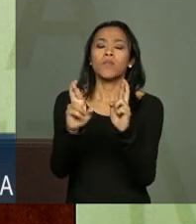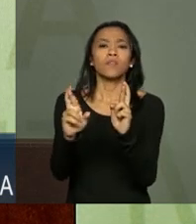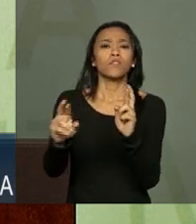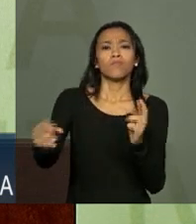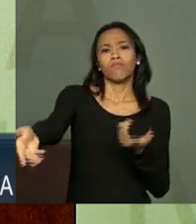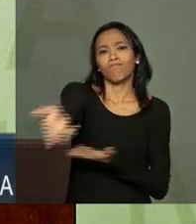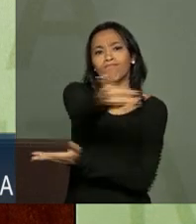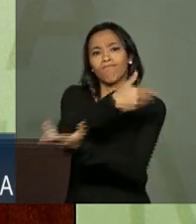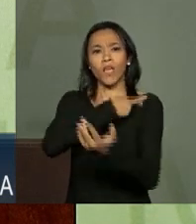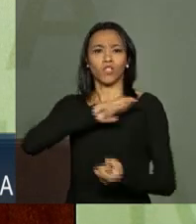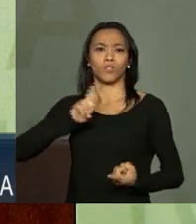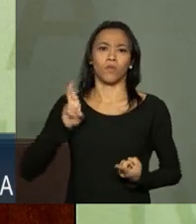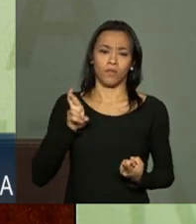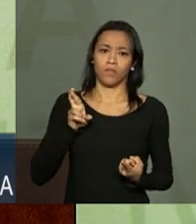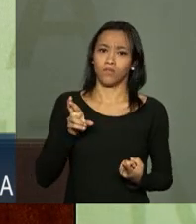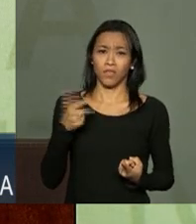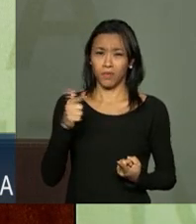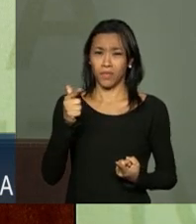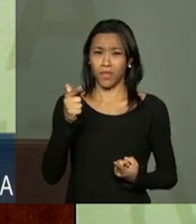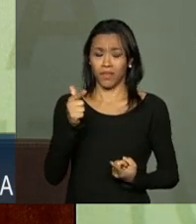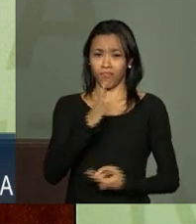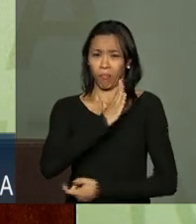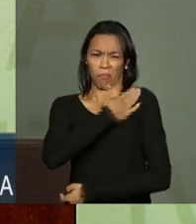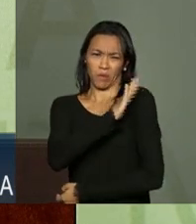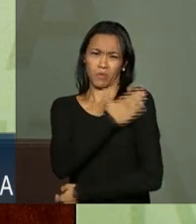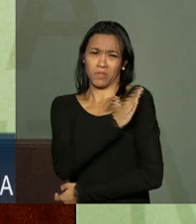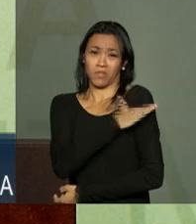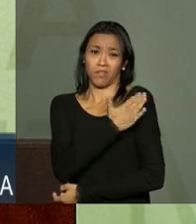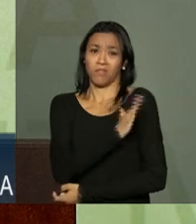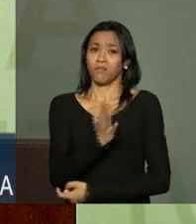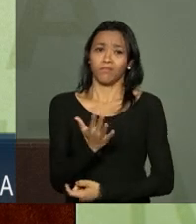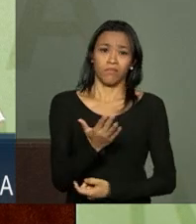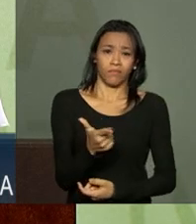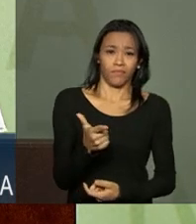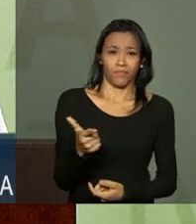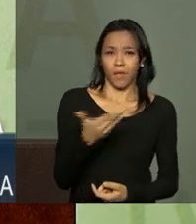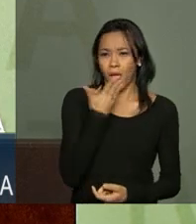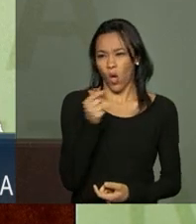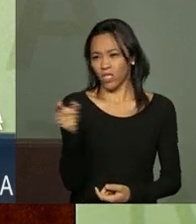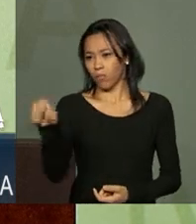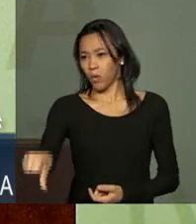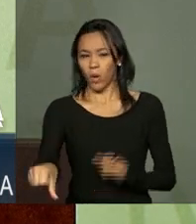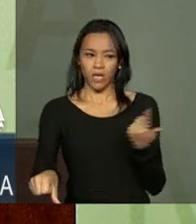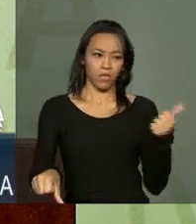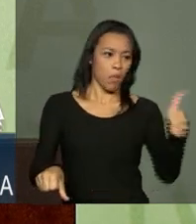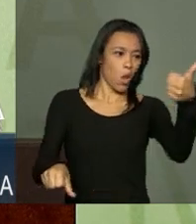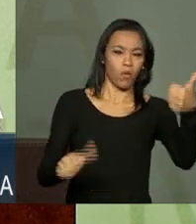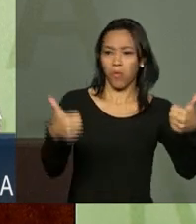religiões, que não tenha preconceito e não diga que uma é melhor que a outra,